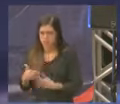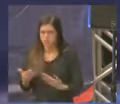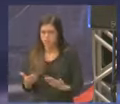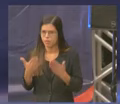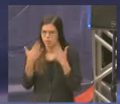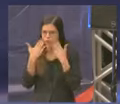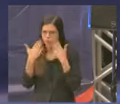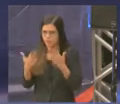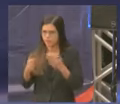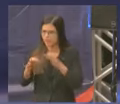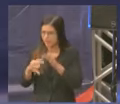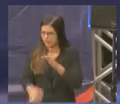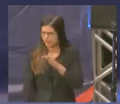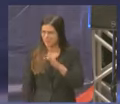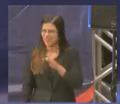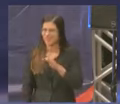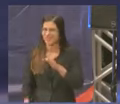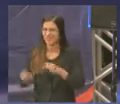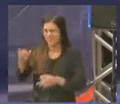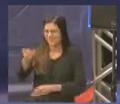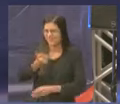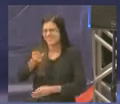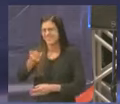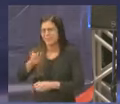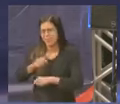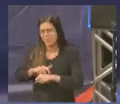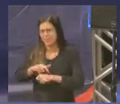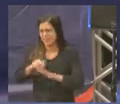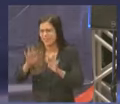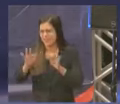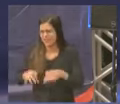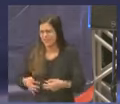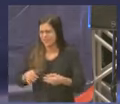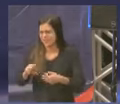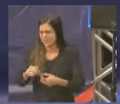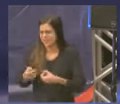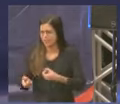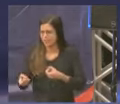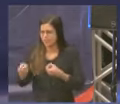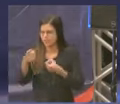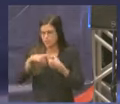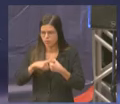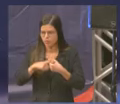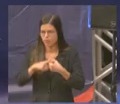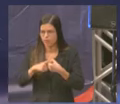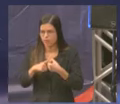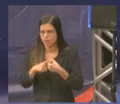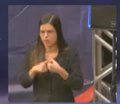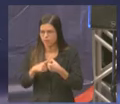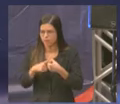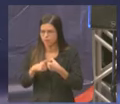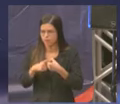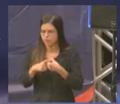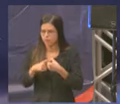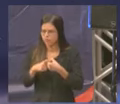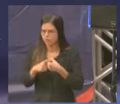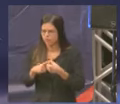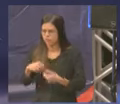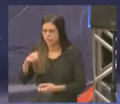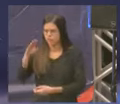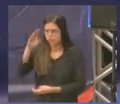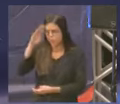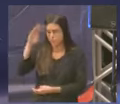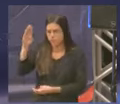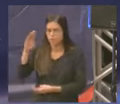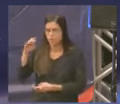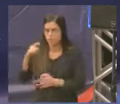é muito longa, ela está me dizendo ali que eu cheguei ao fim, depois eu retomo alguma coisa em relação, principalmente, à questão